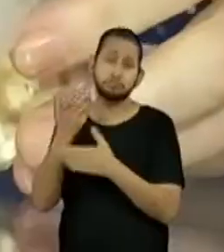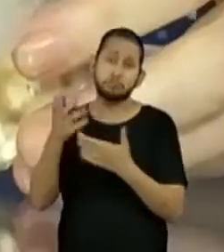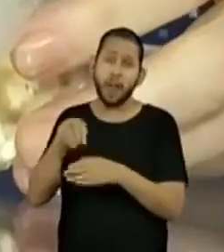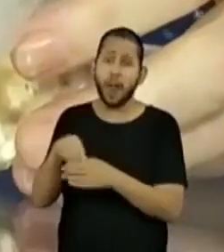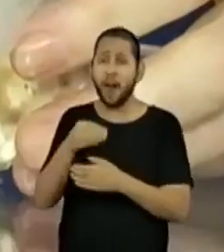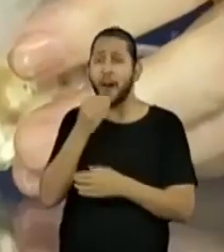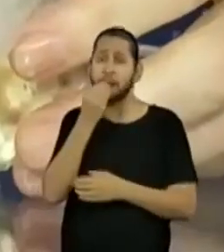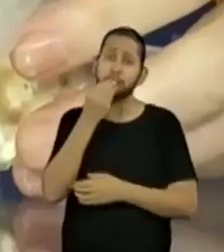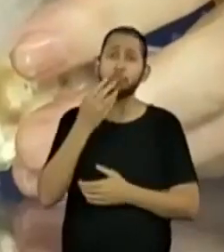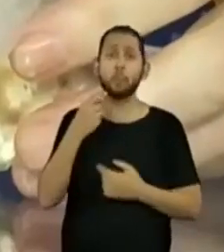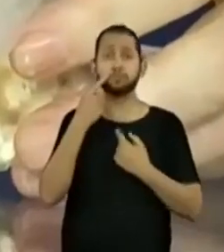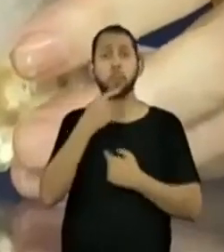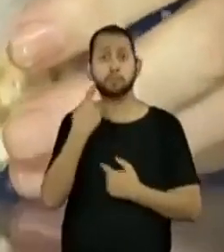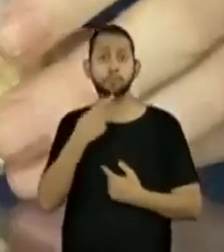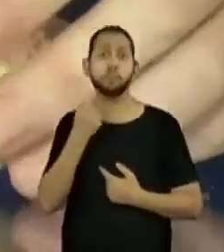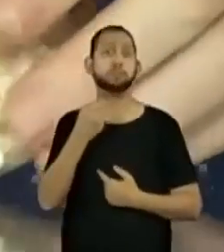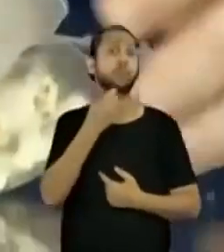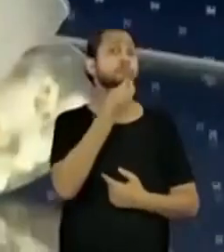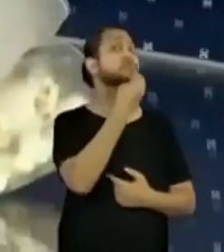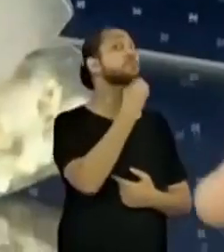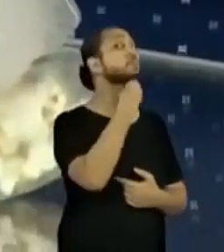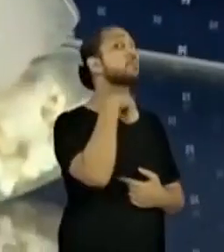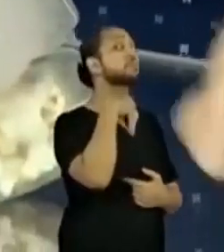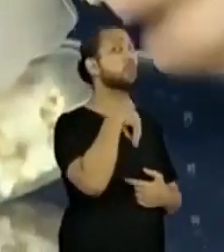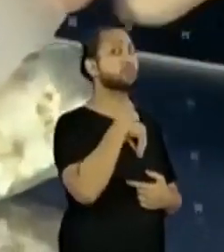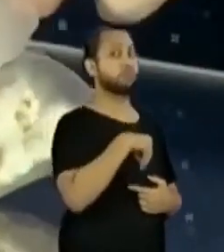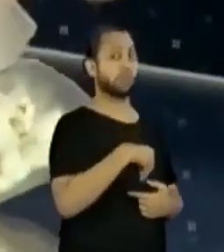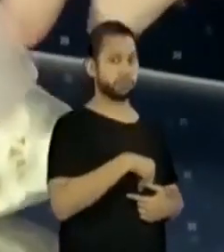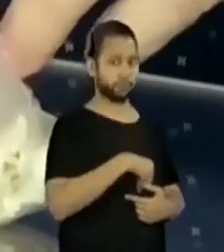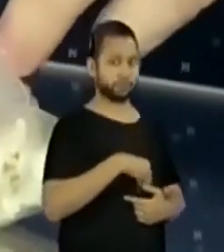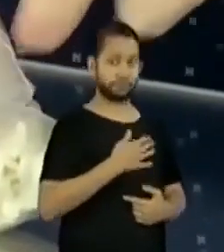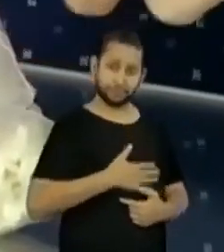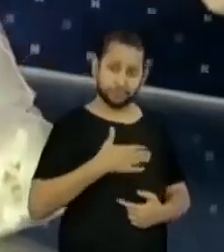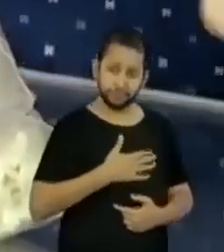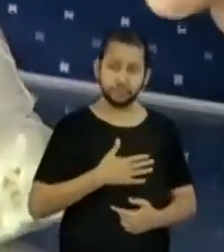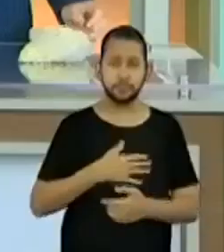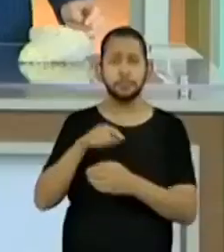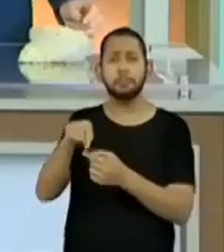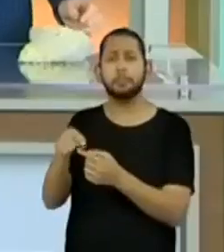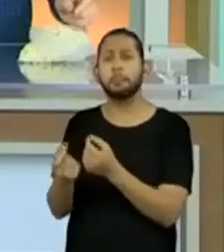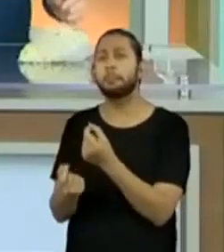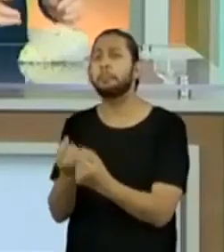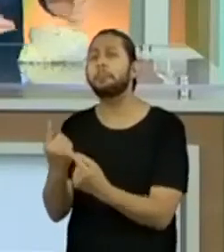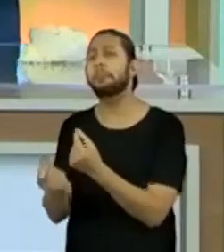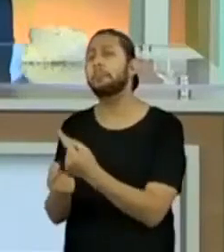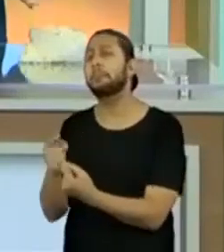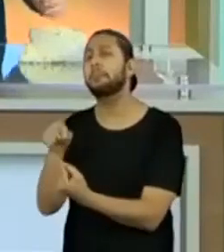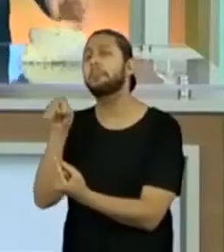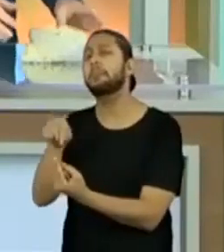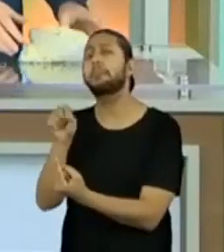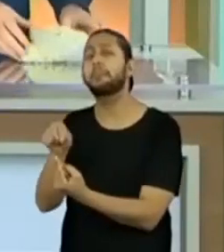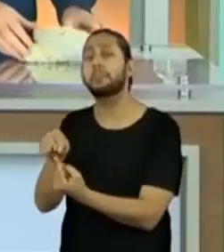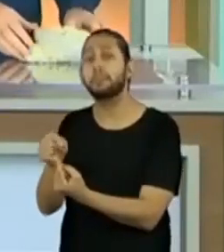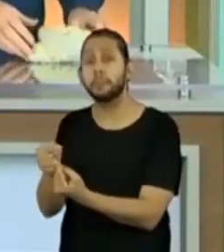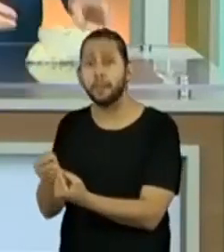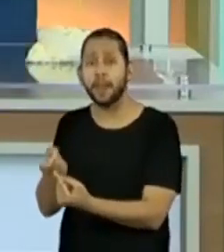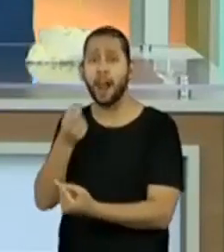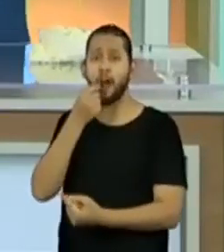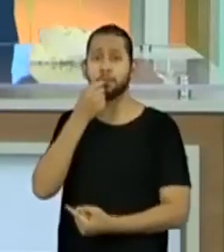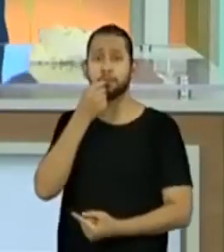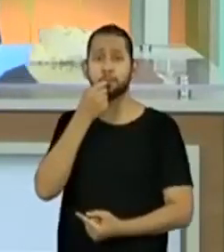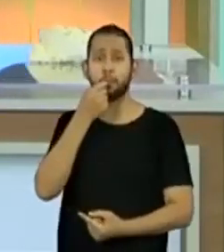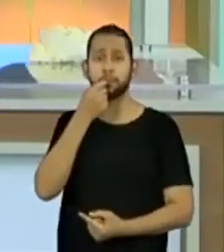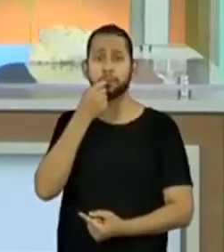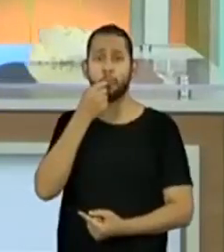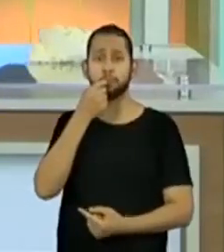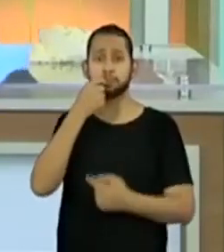alimento, eu posso comer a pipoca. A pipoca, ela vai fornecer energia para